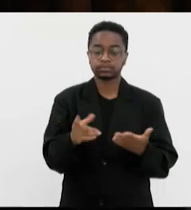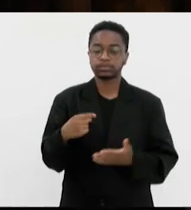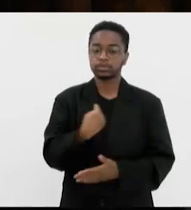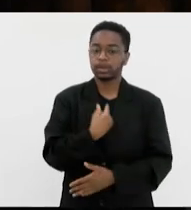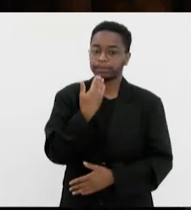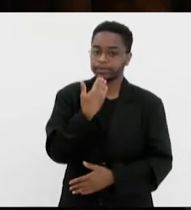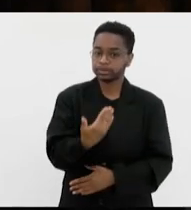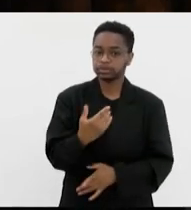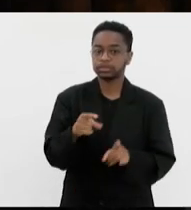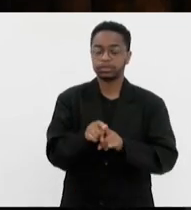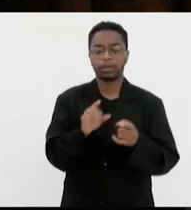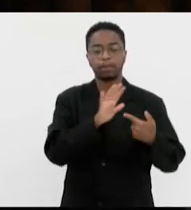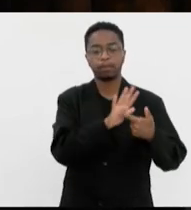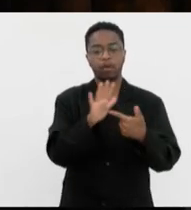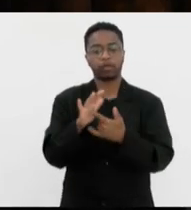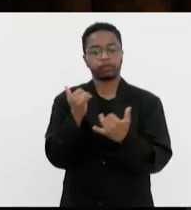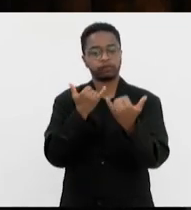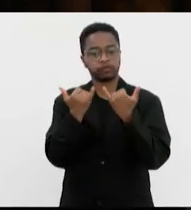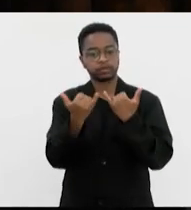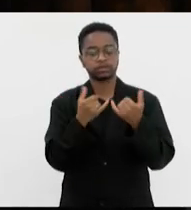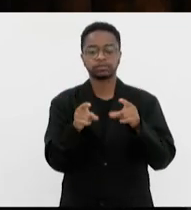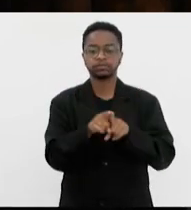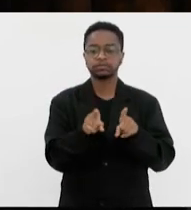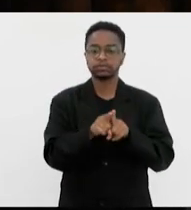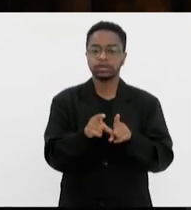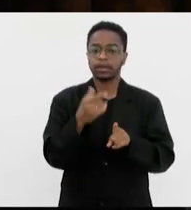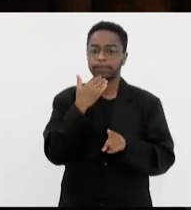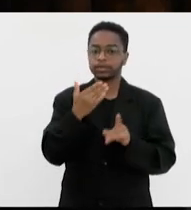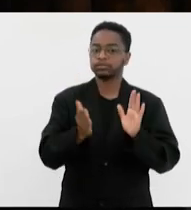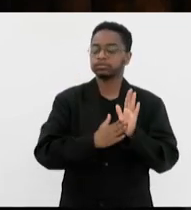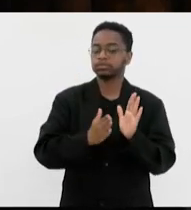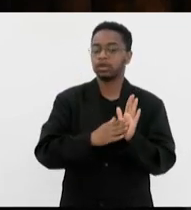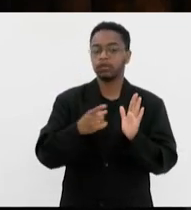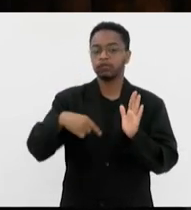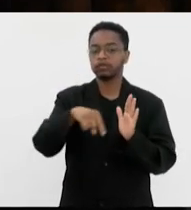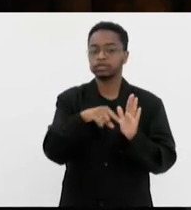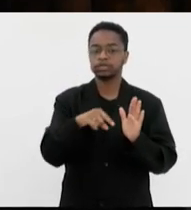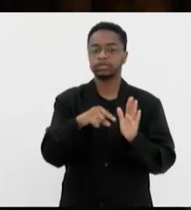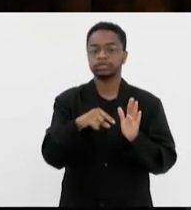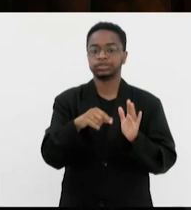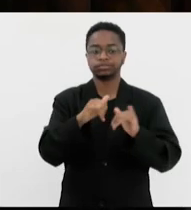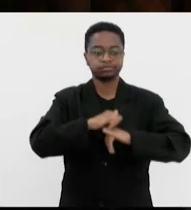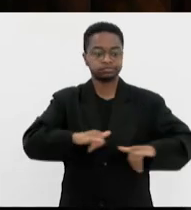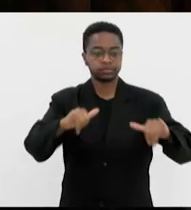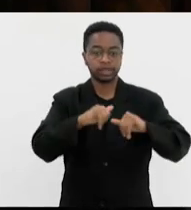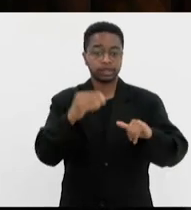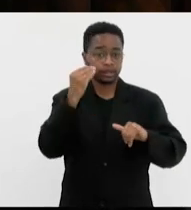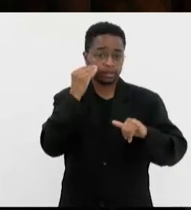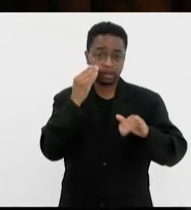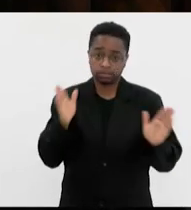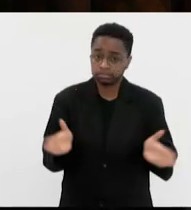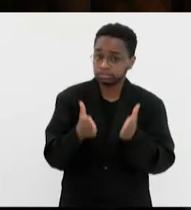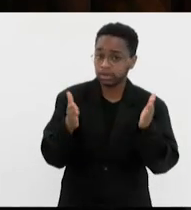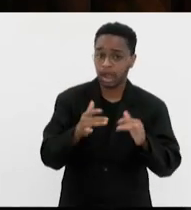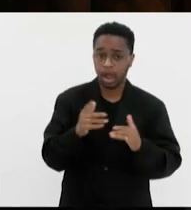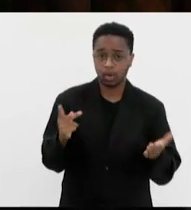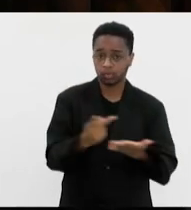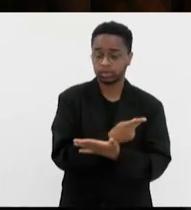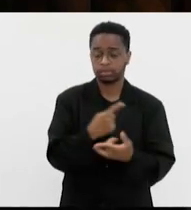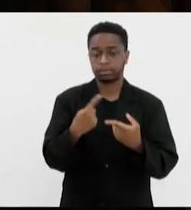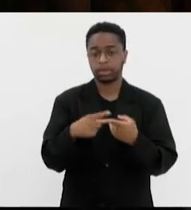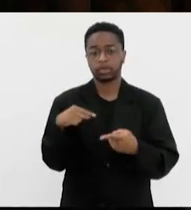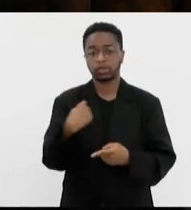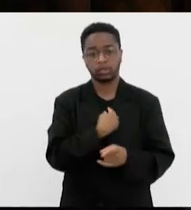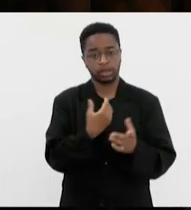está apontando esses números, a gente está trazendo a cobrança aqui para o plenário, que é para que alguma coisa aconteça. Queremos que as escolas